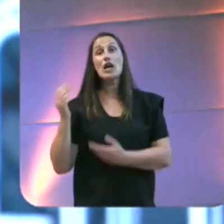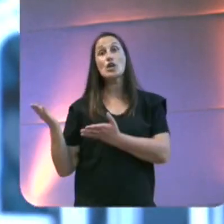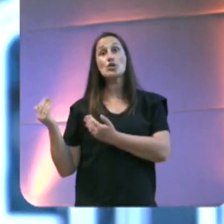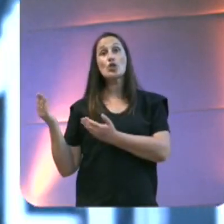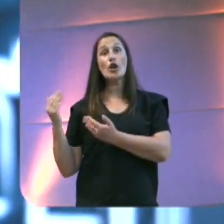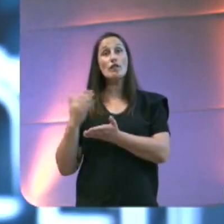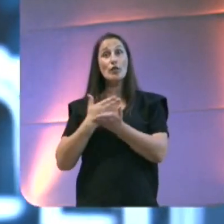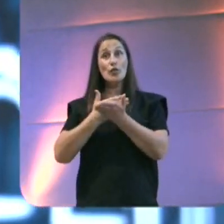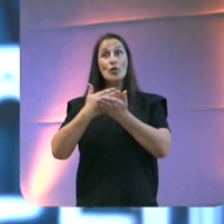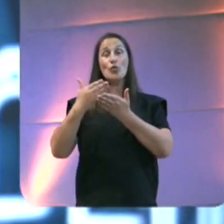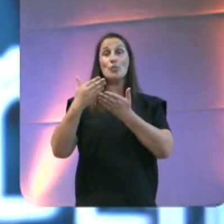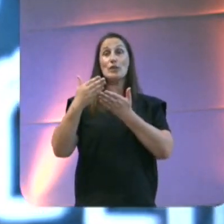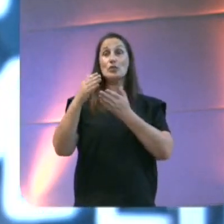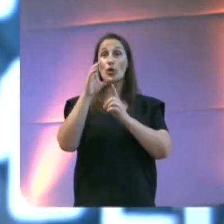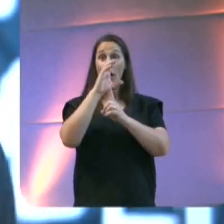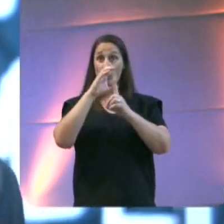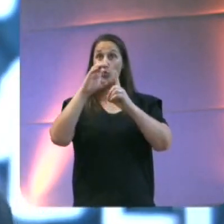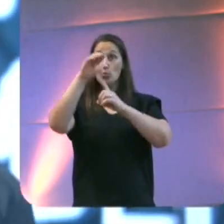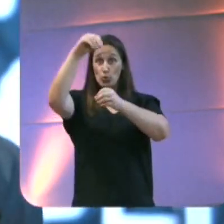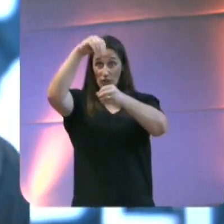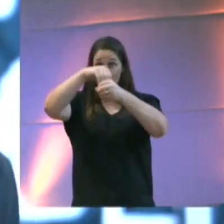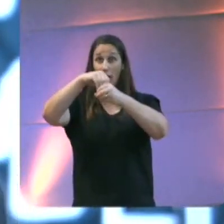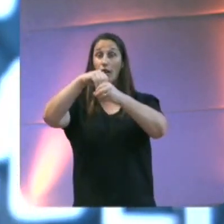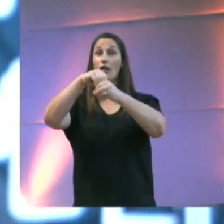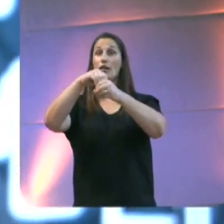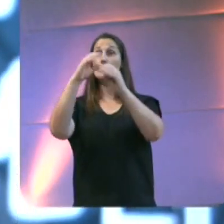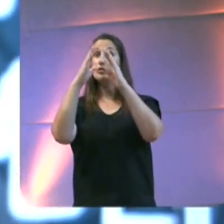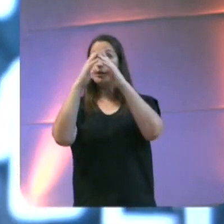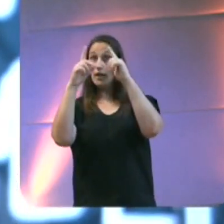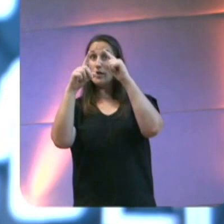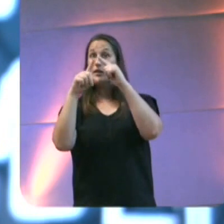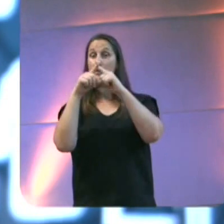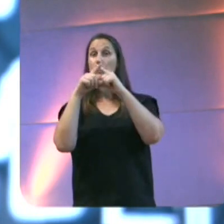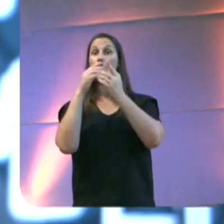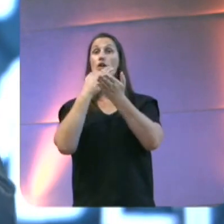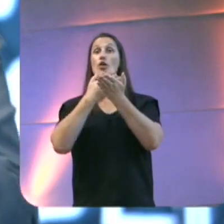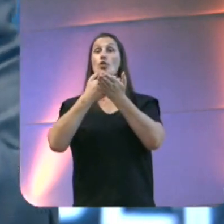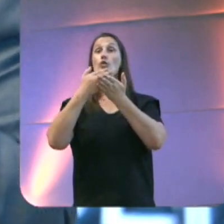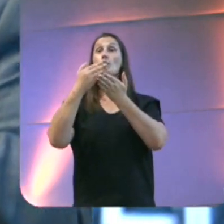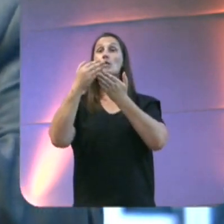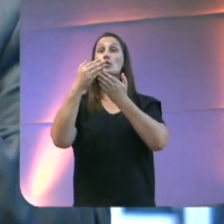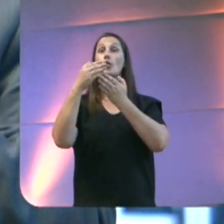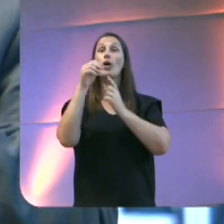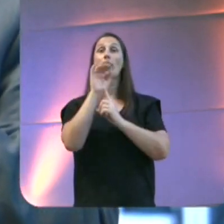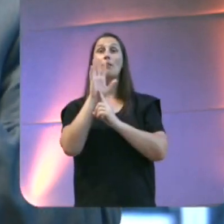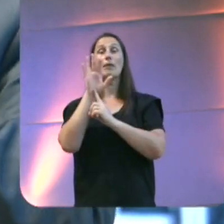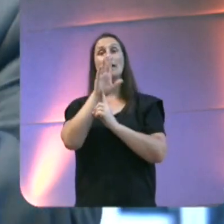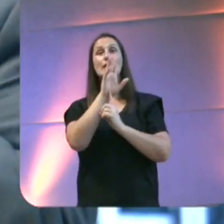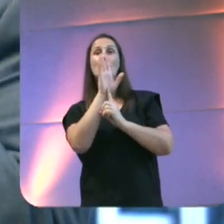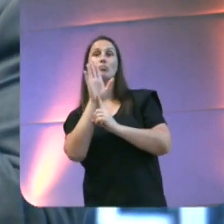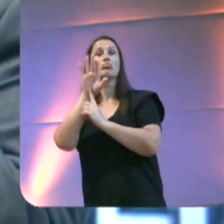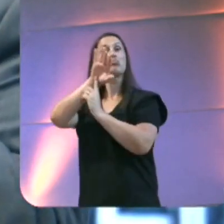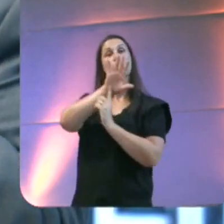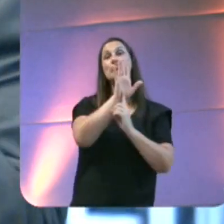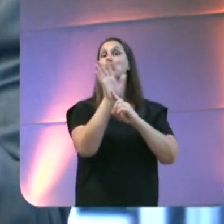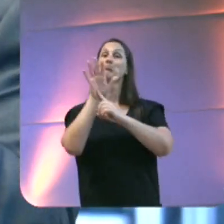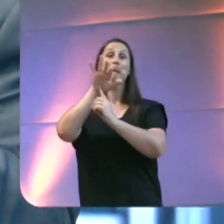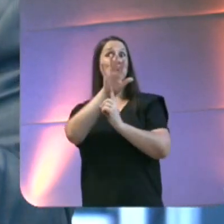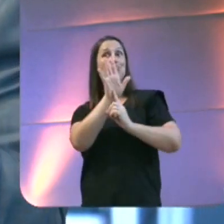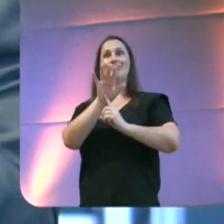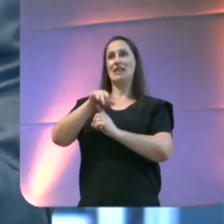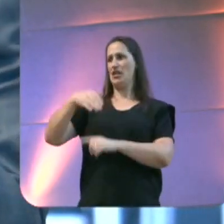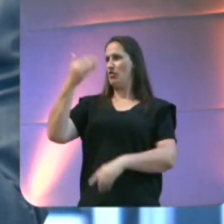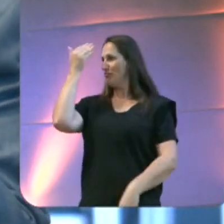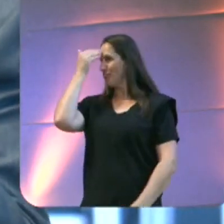a dançar no culto da igreja, dançar ali no culto com uma lamparina na mão. E eu não entendi nada, perguntei